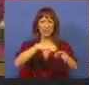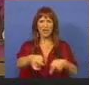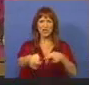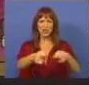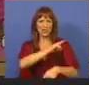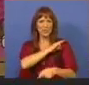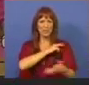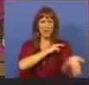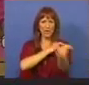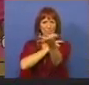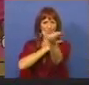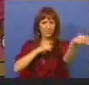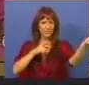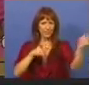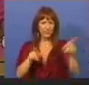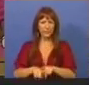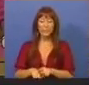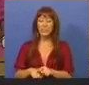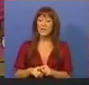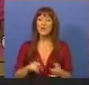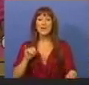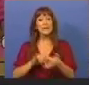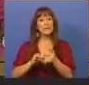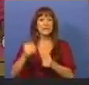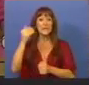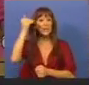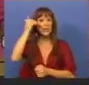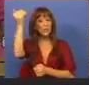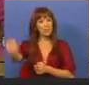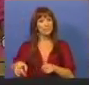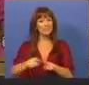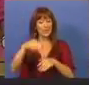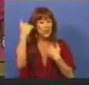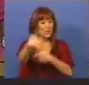privada, que concessiona o futuro